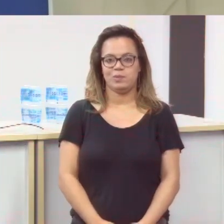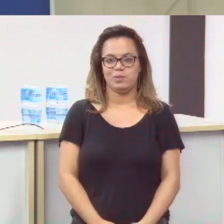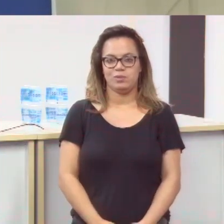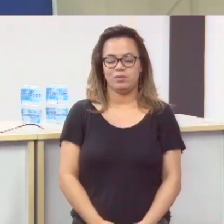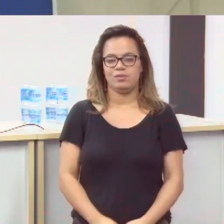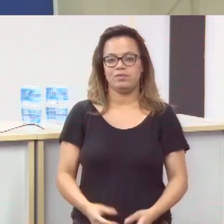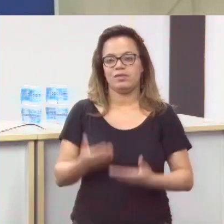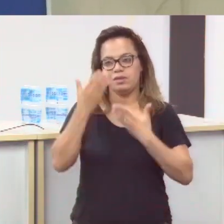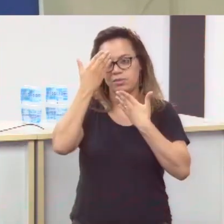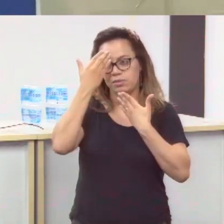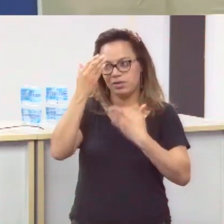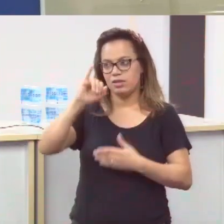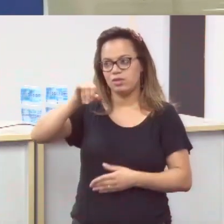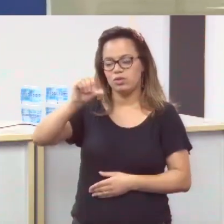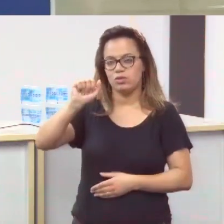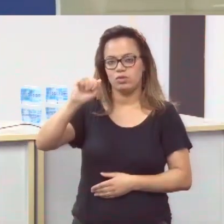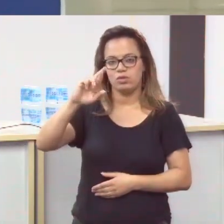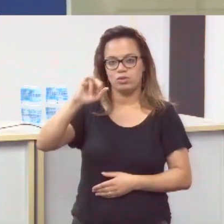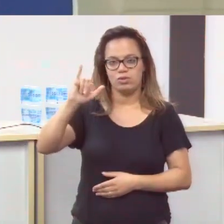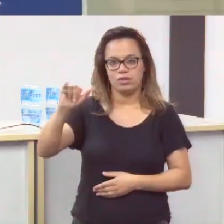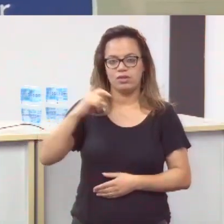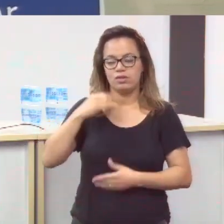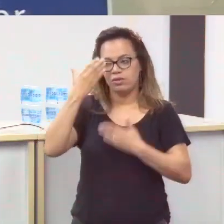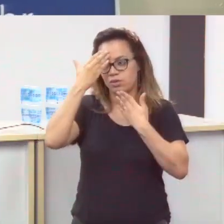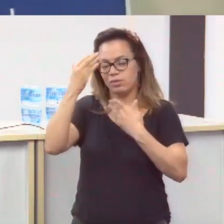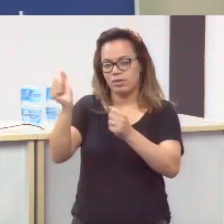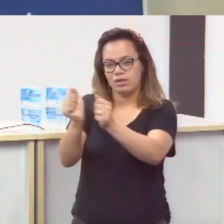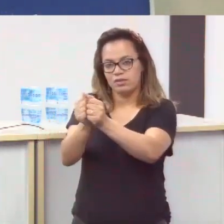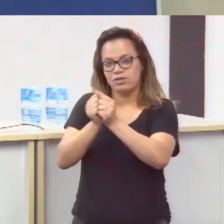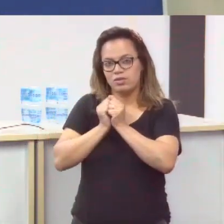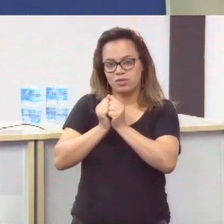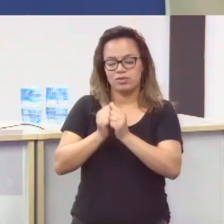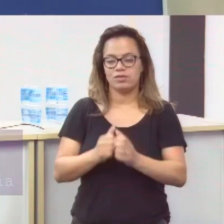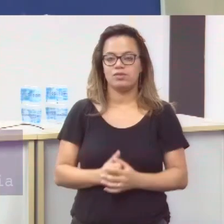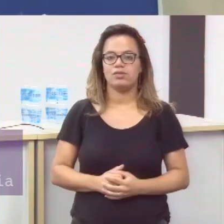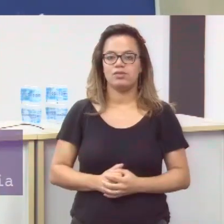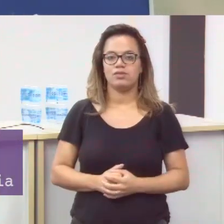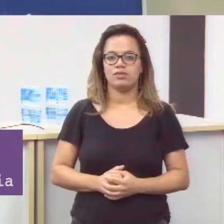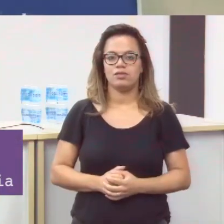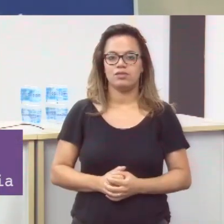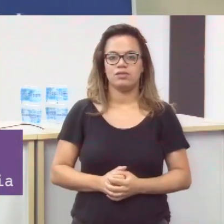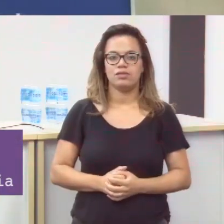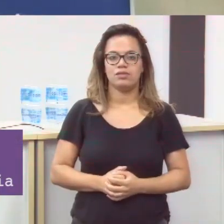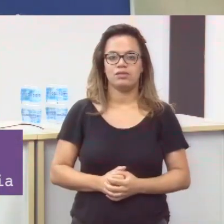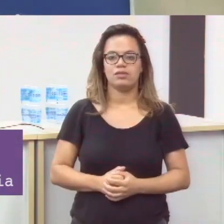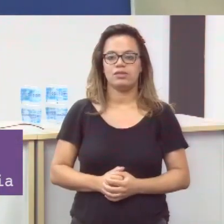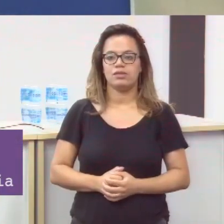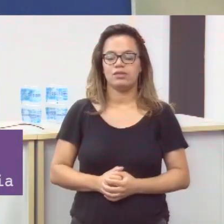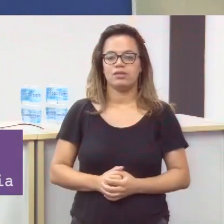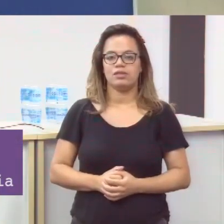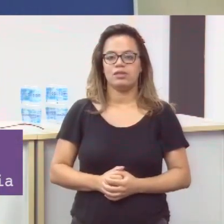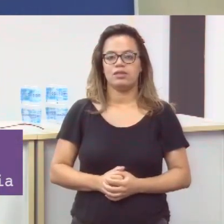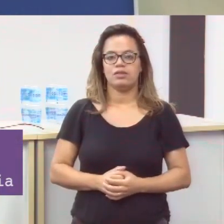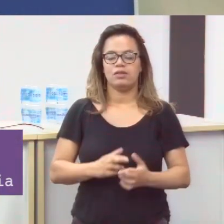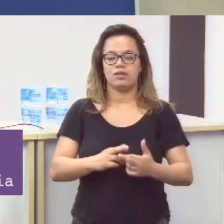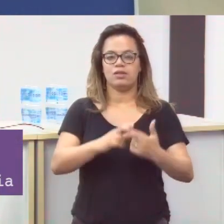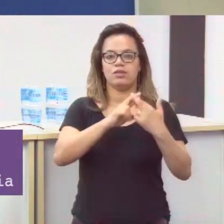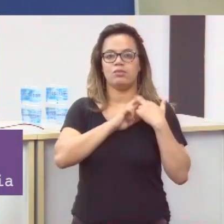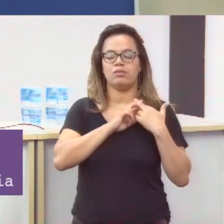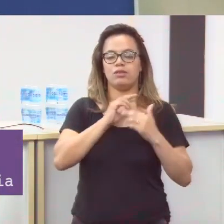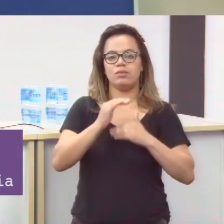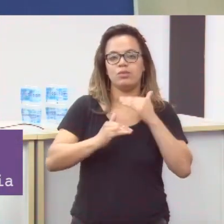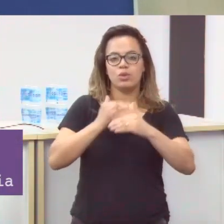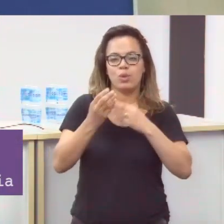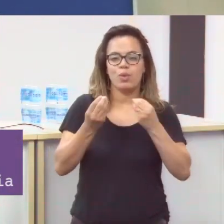Obrigada, Juari. Obrigada por estar conosco nesta missão que estamos aí desenvolvendo. É uma